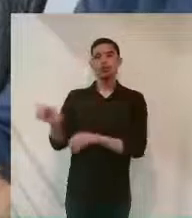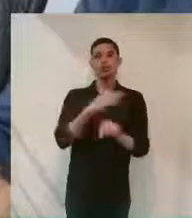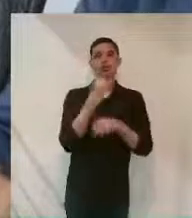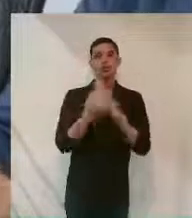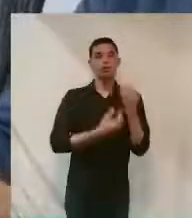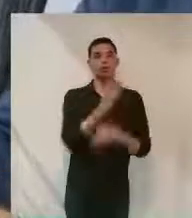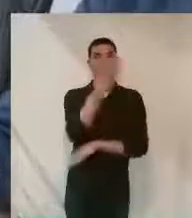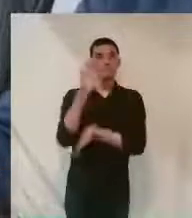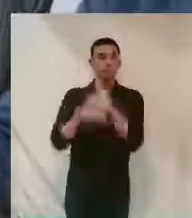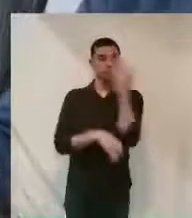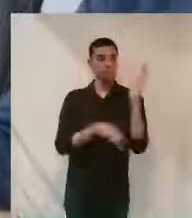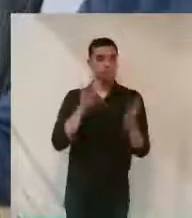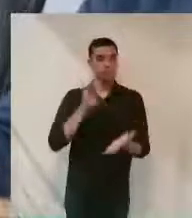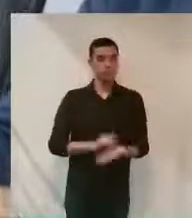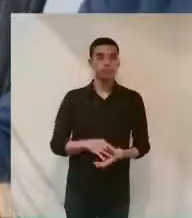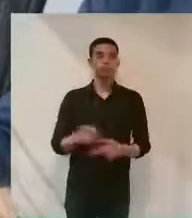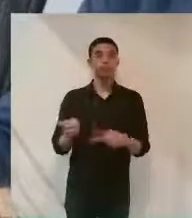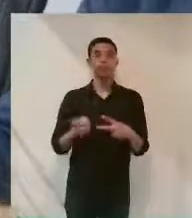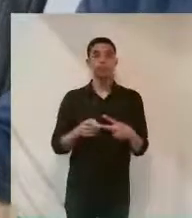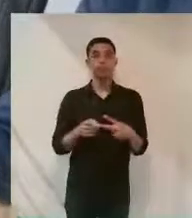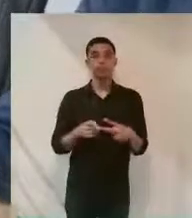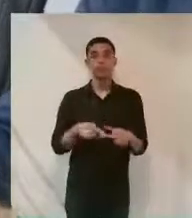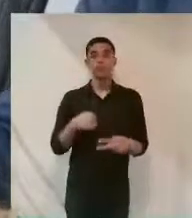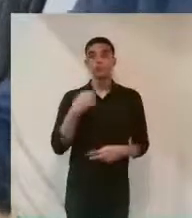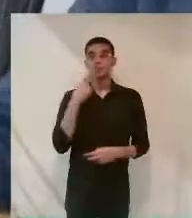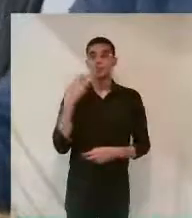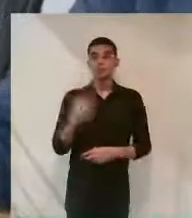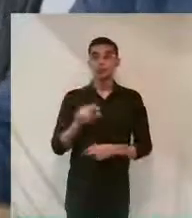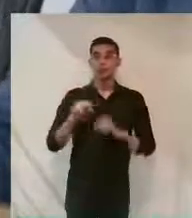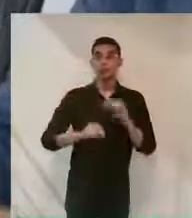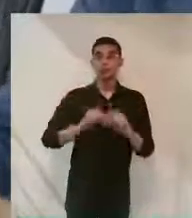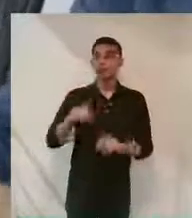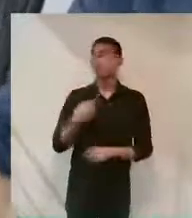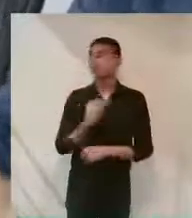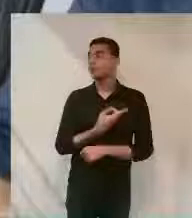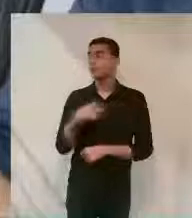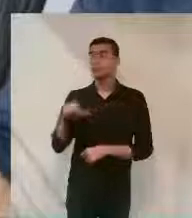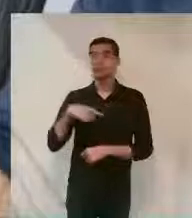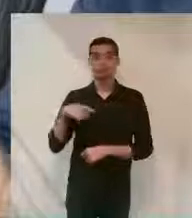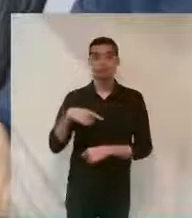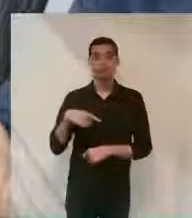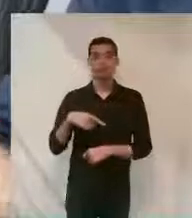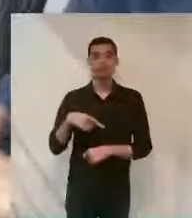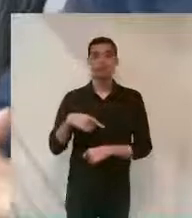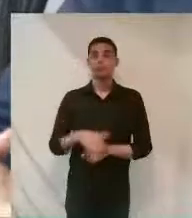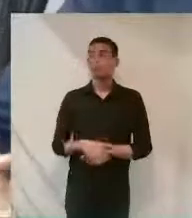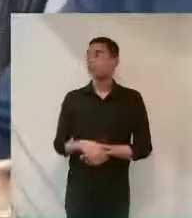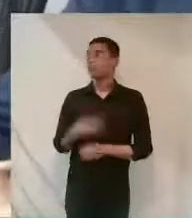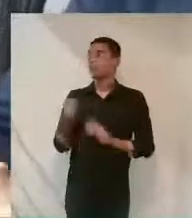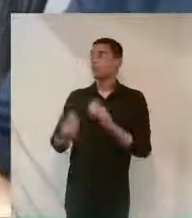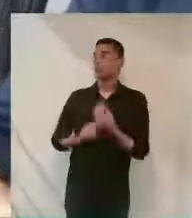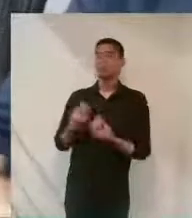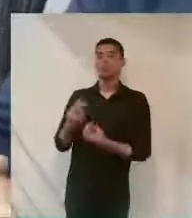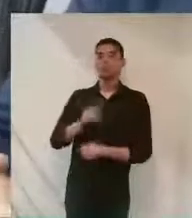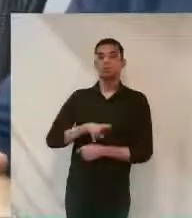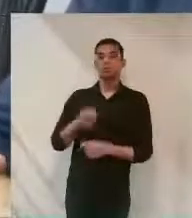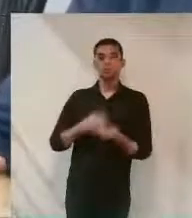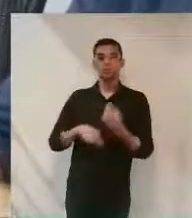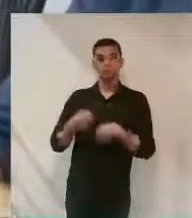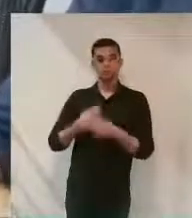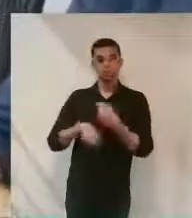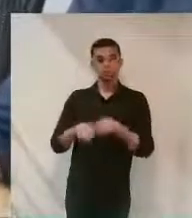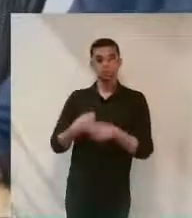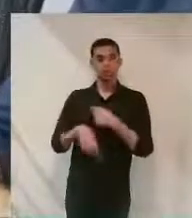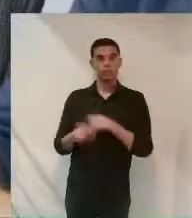educação ambiental. E um segundo ponto que eu trago, que aí a gente entra na linha aqui do instrumento econômico, a política nacional é